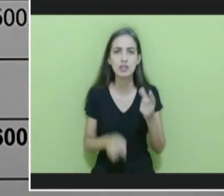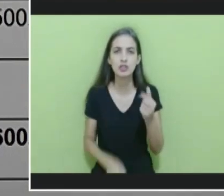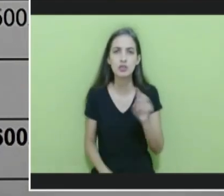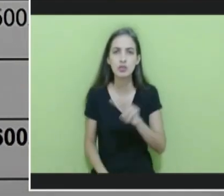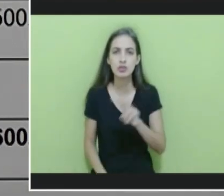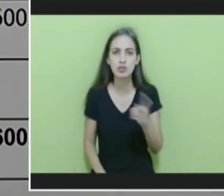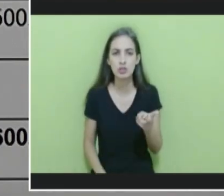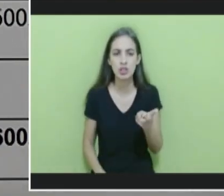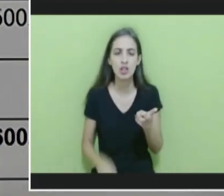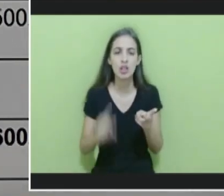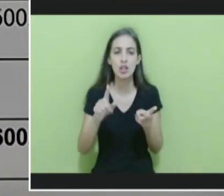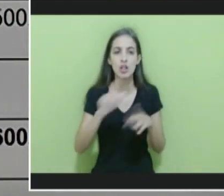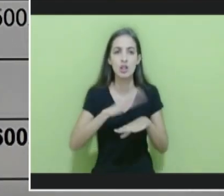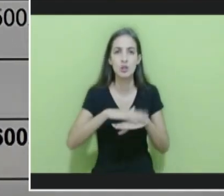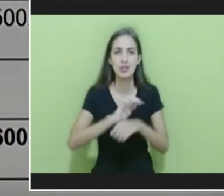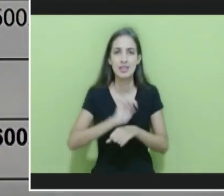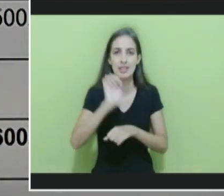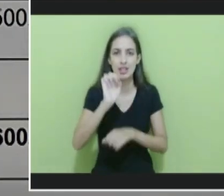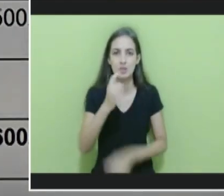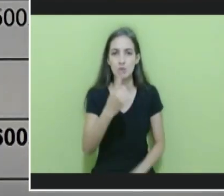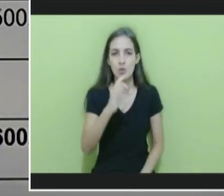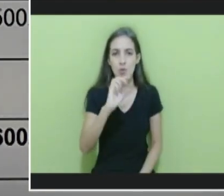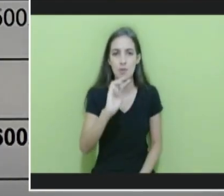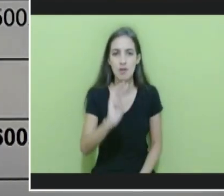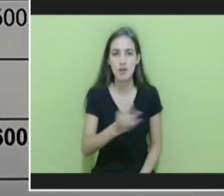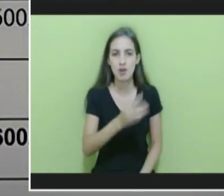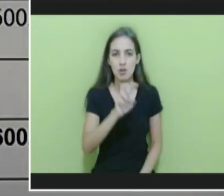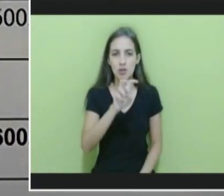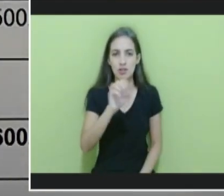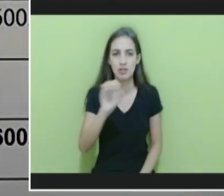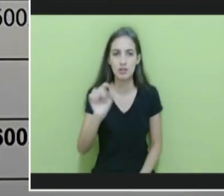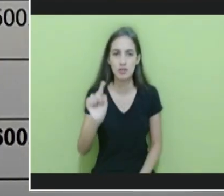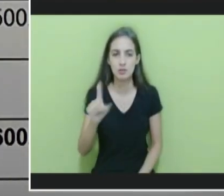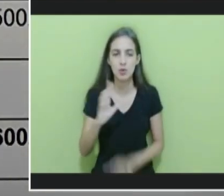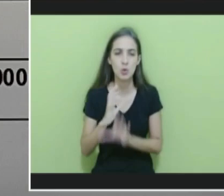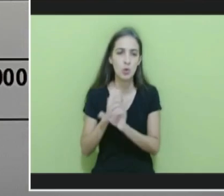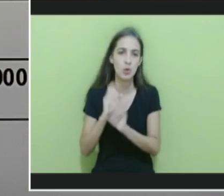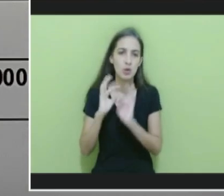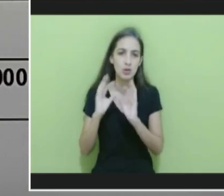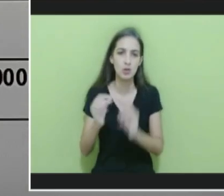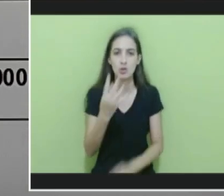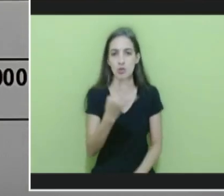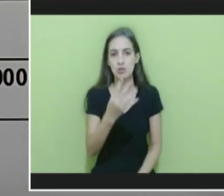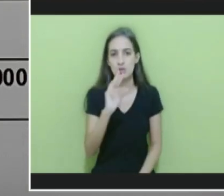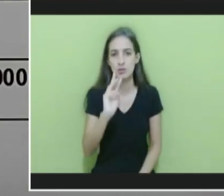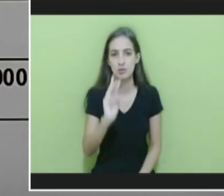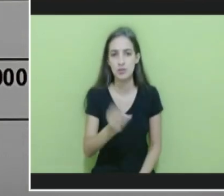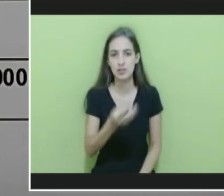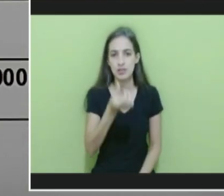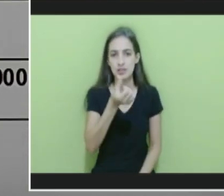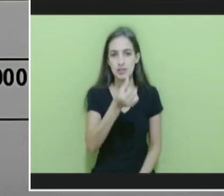milhão e 500 mil reais. Total das receitas de capital, 4 milhões e 600 mil reais.